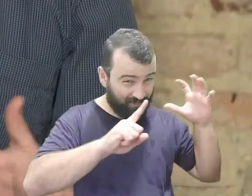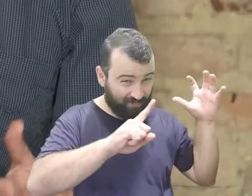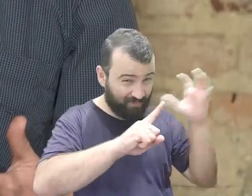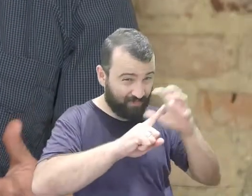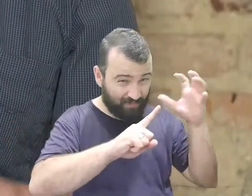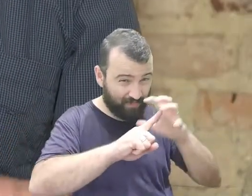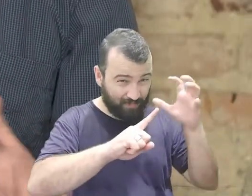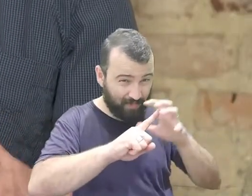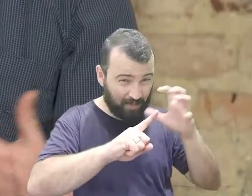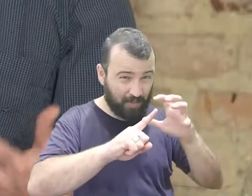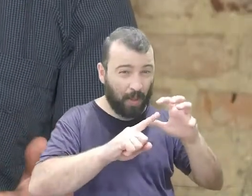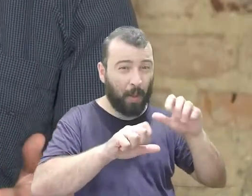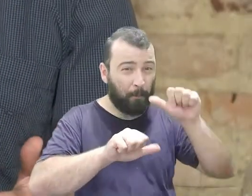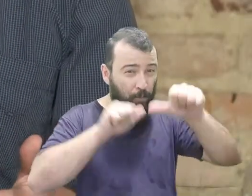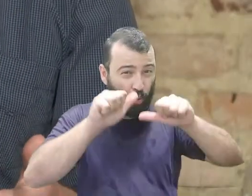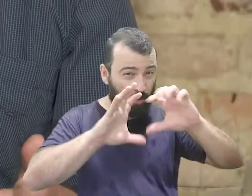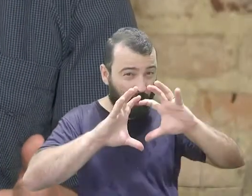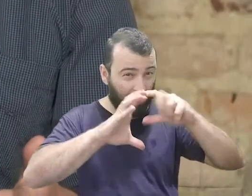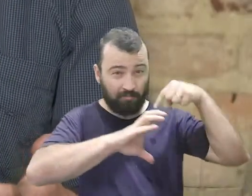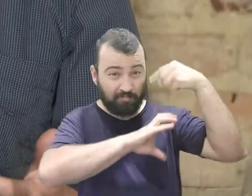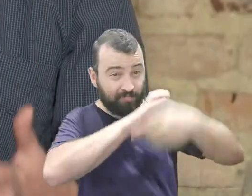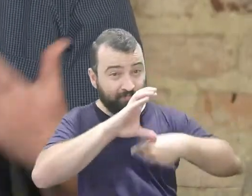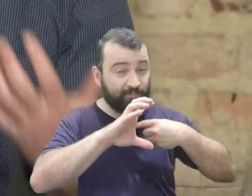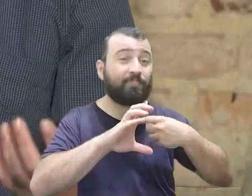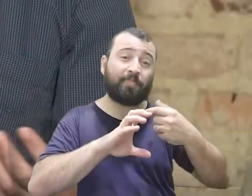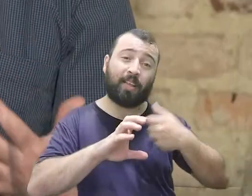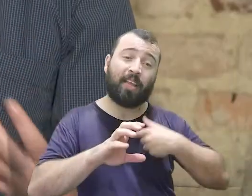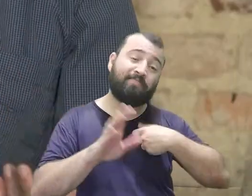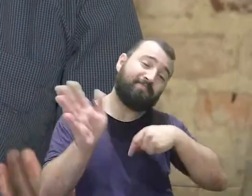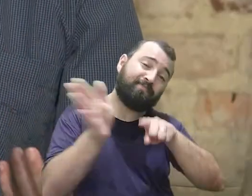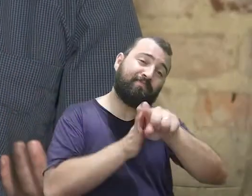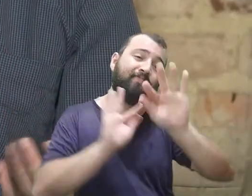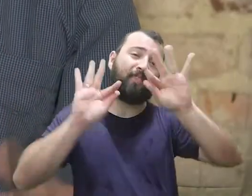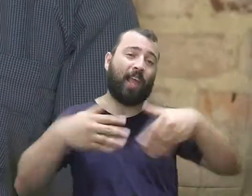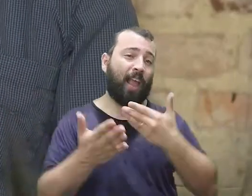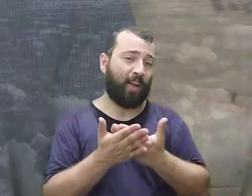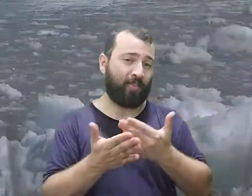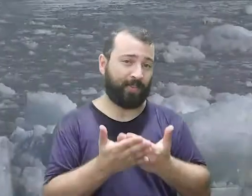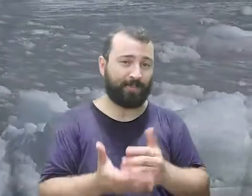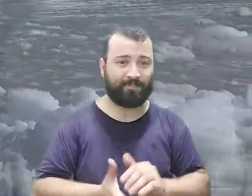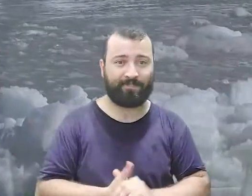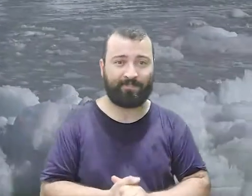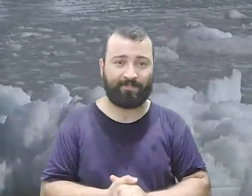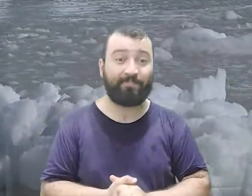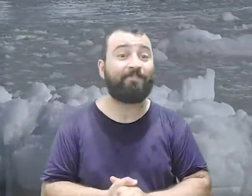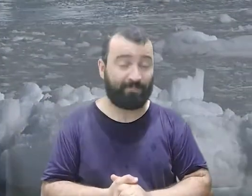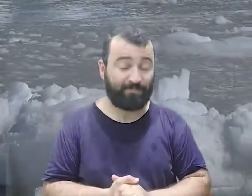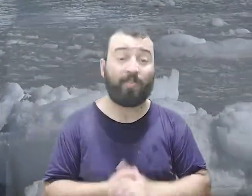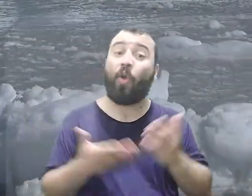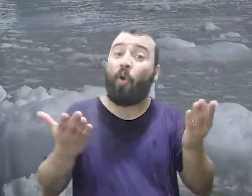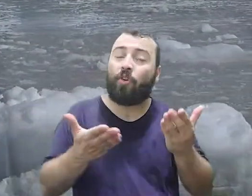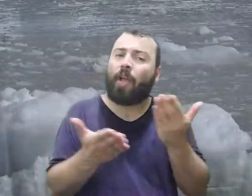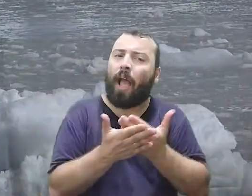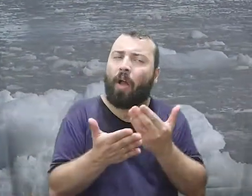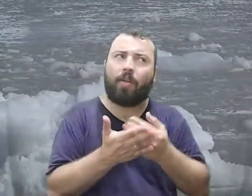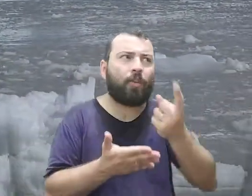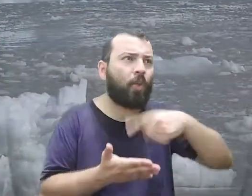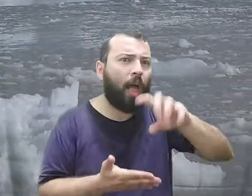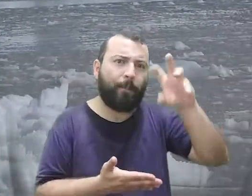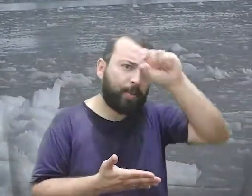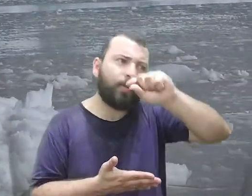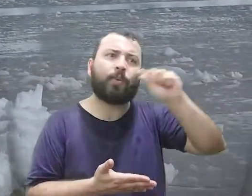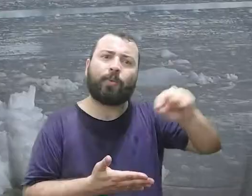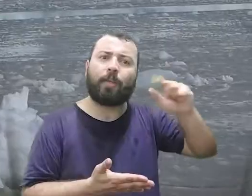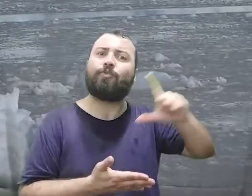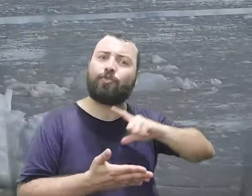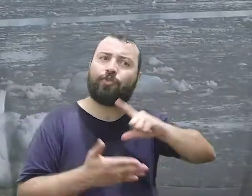forçante climática de dimensões geológicas? E eu encerro a aula com essa pergunta. Na aula de hoje, entendemos